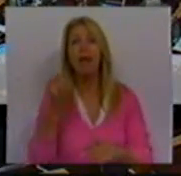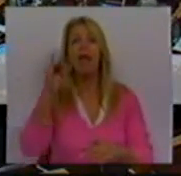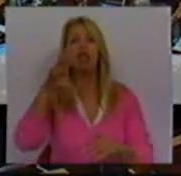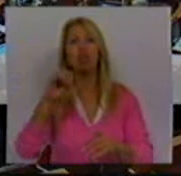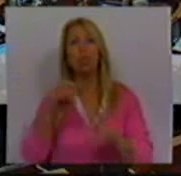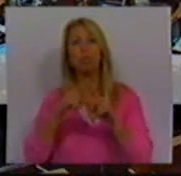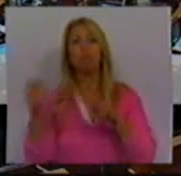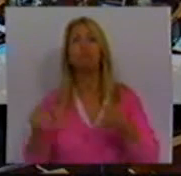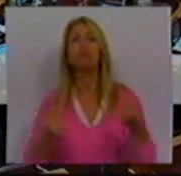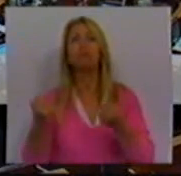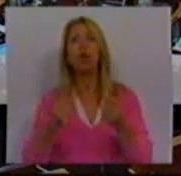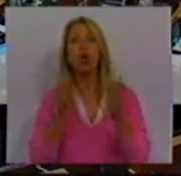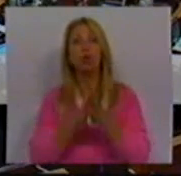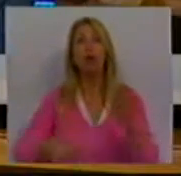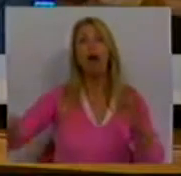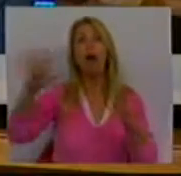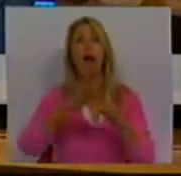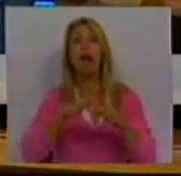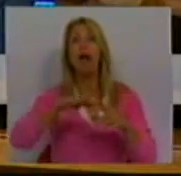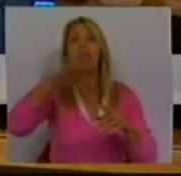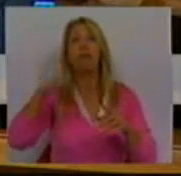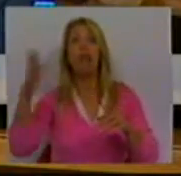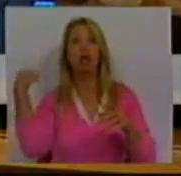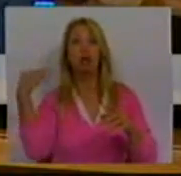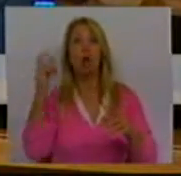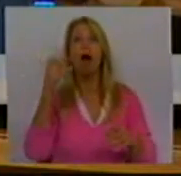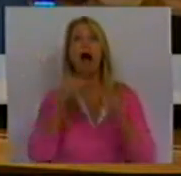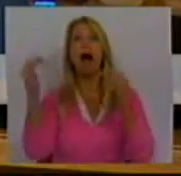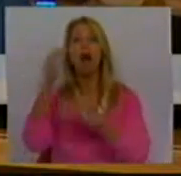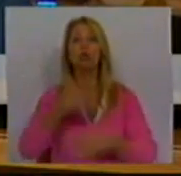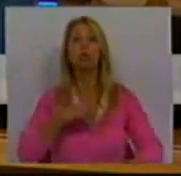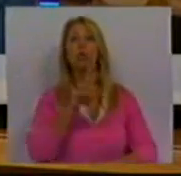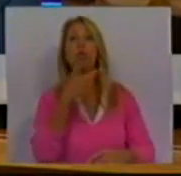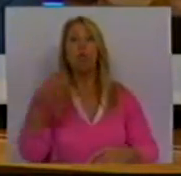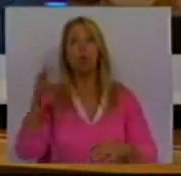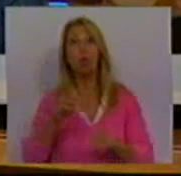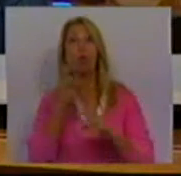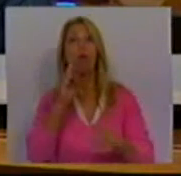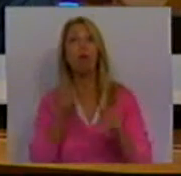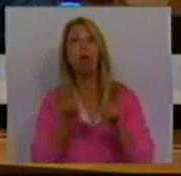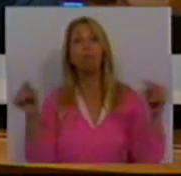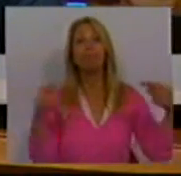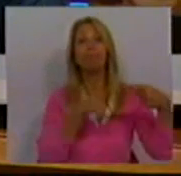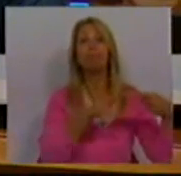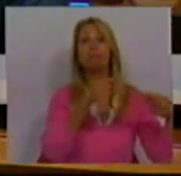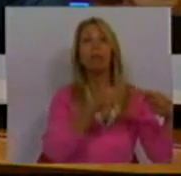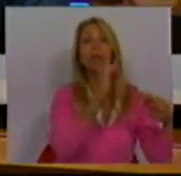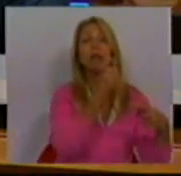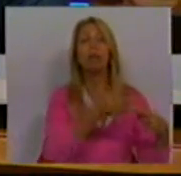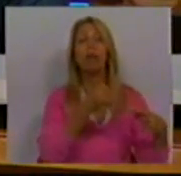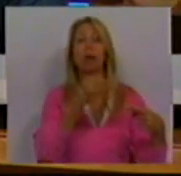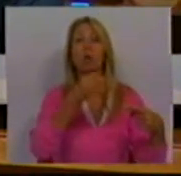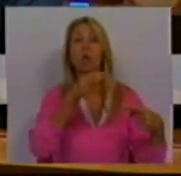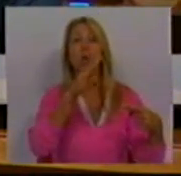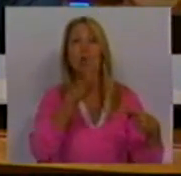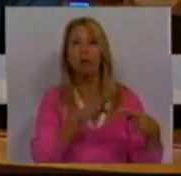de toda a região Trás-os-Montes e Alto Douro, como bem sabe, e consiste na duplicação do IP4 entre Vila Real e Bragança, essencialmente.